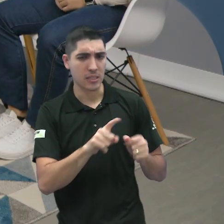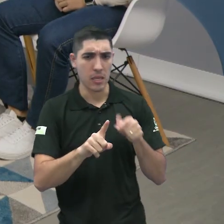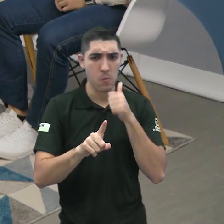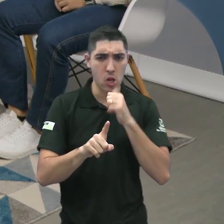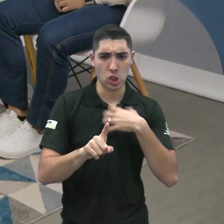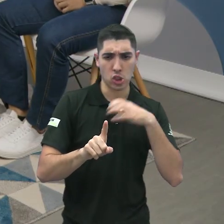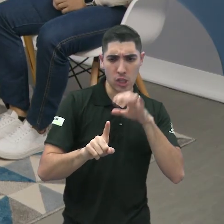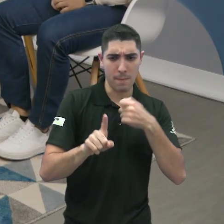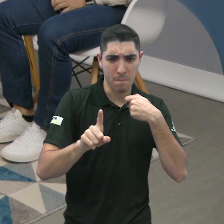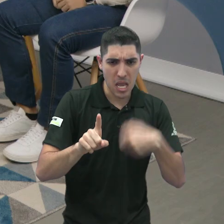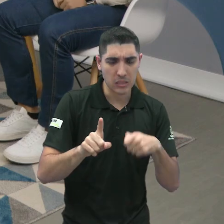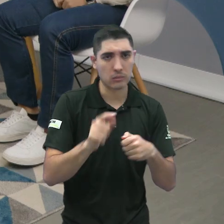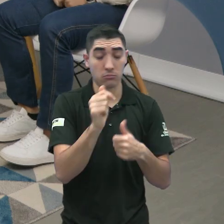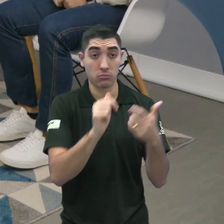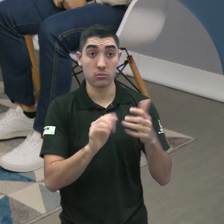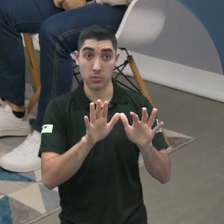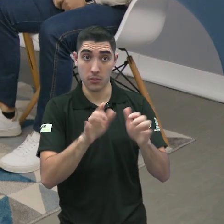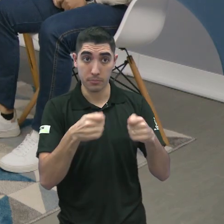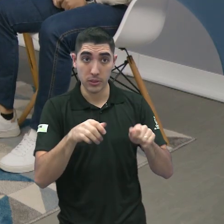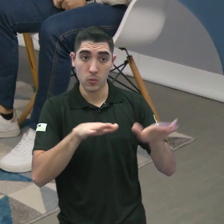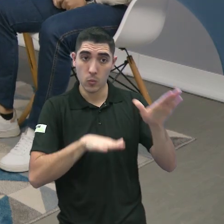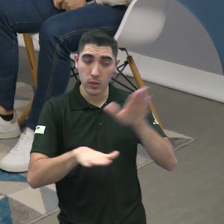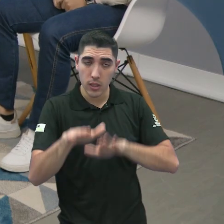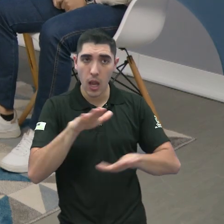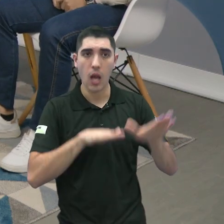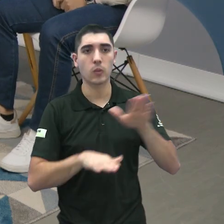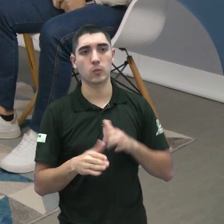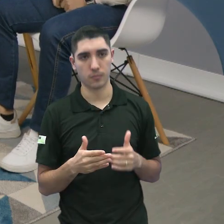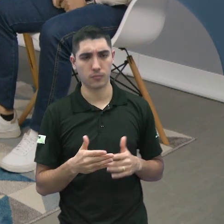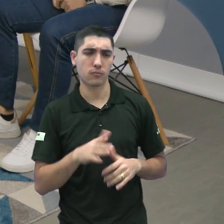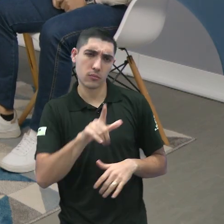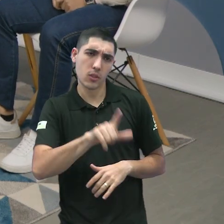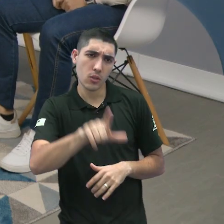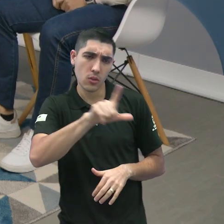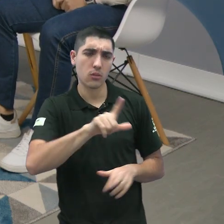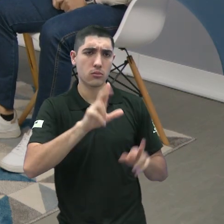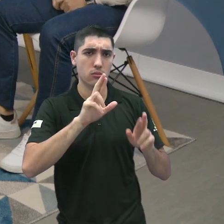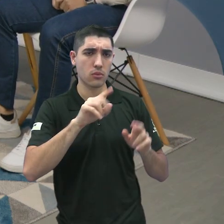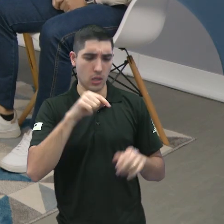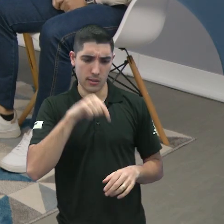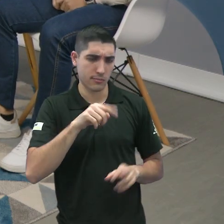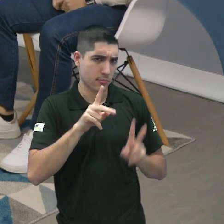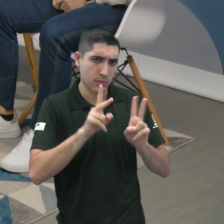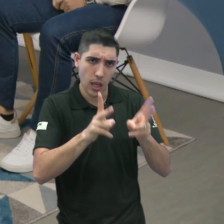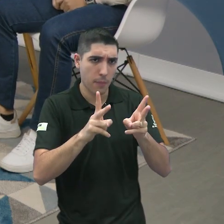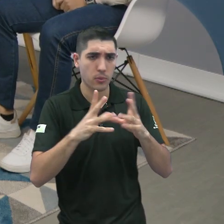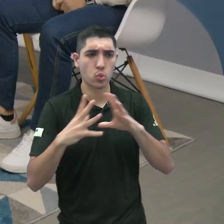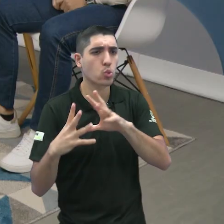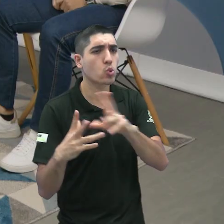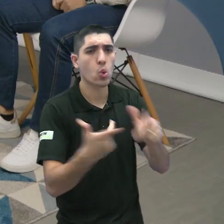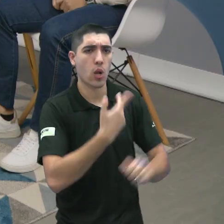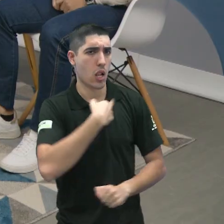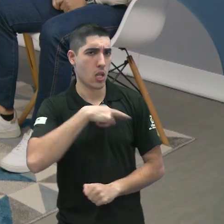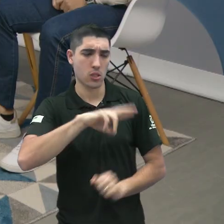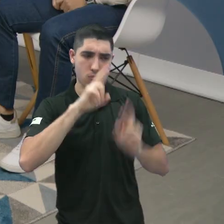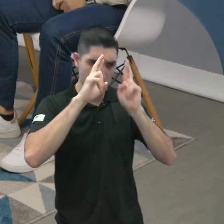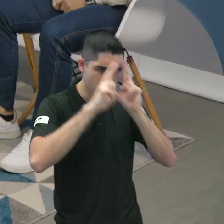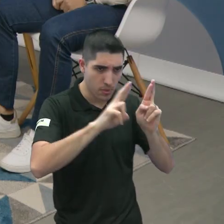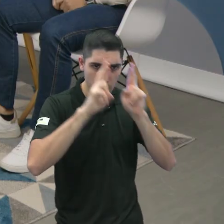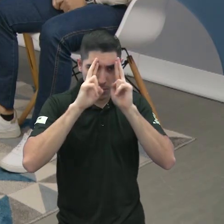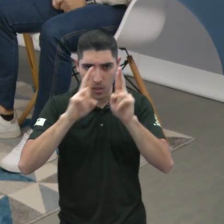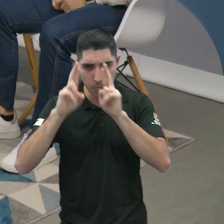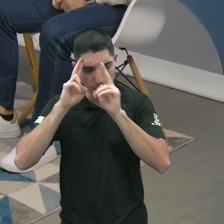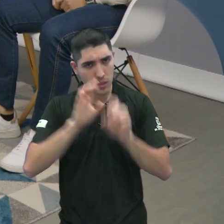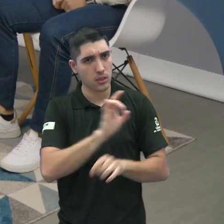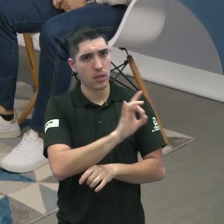mulher. E a gente tem de tomar muito cuidado em relação a isso, né? Claro, respeitando, né? A gente está aqui, respeita todas as crenças,